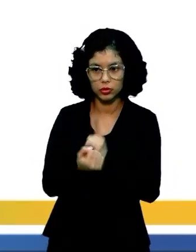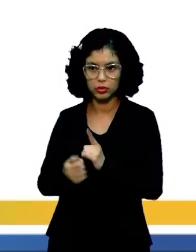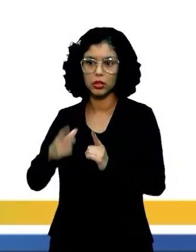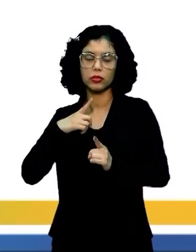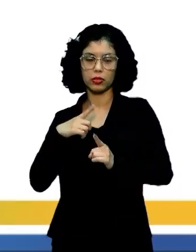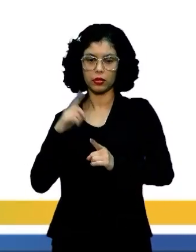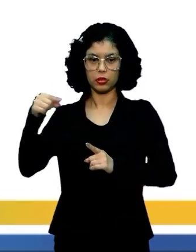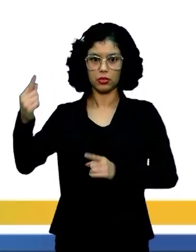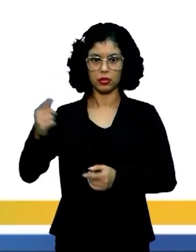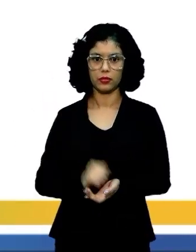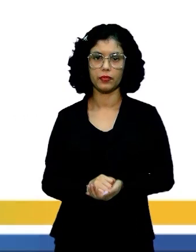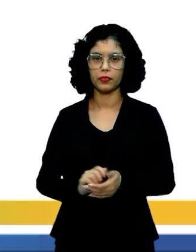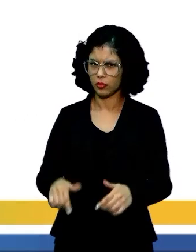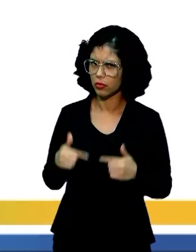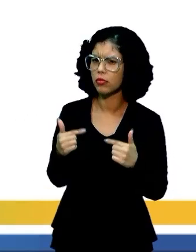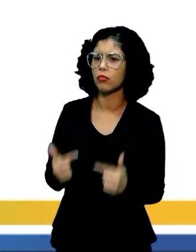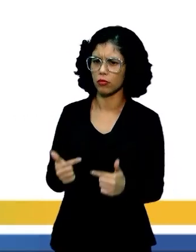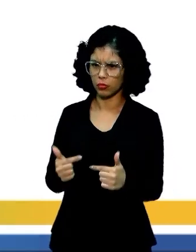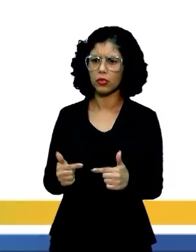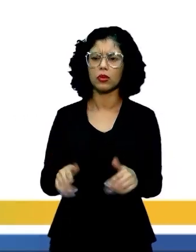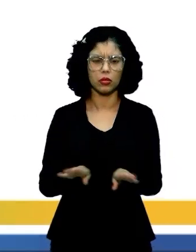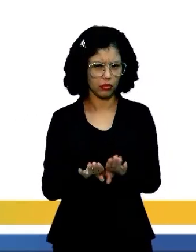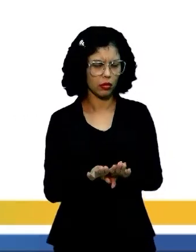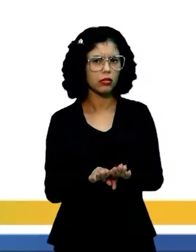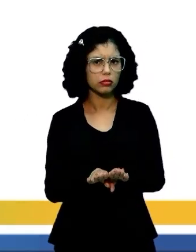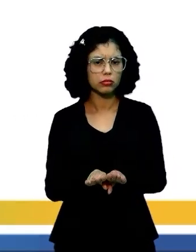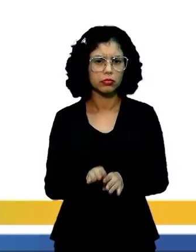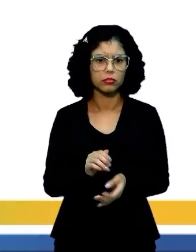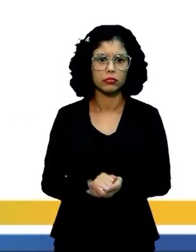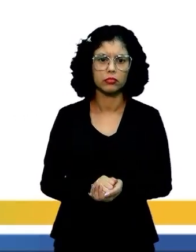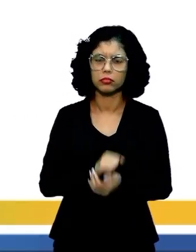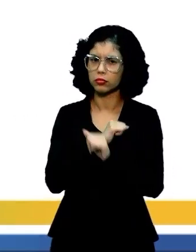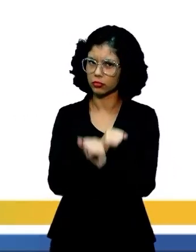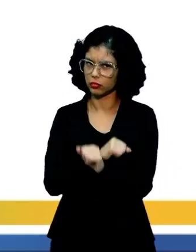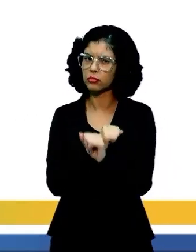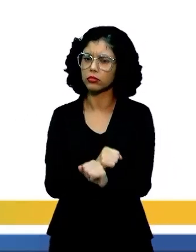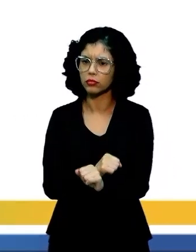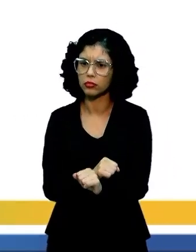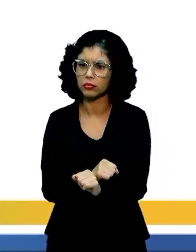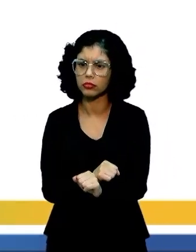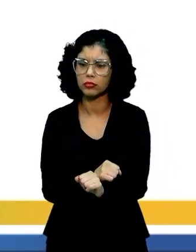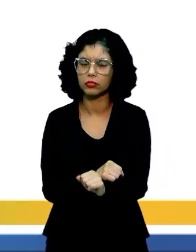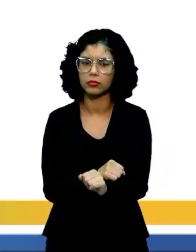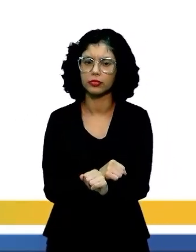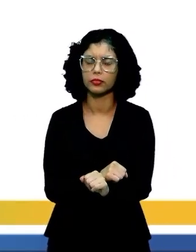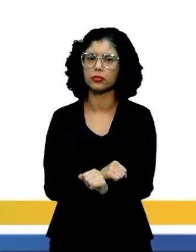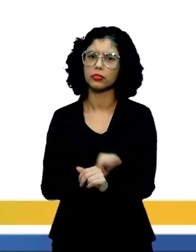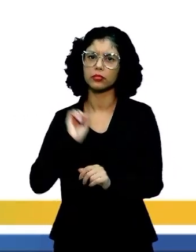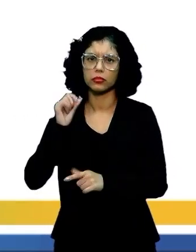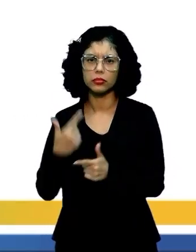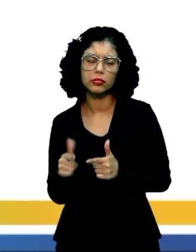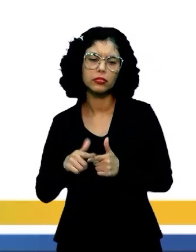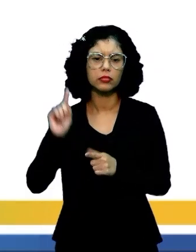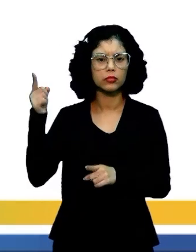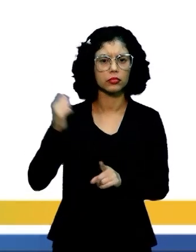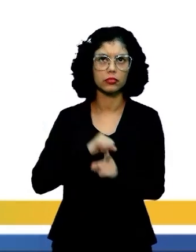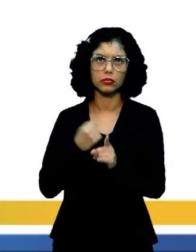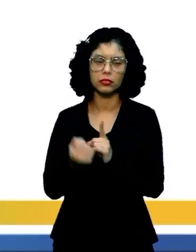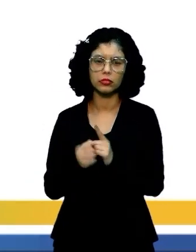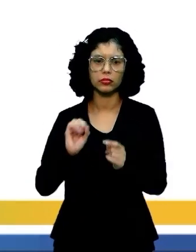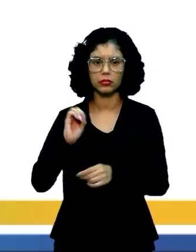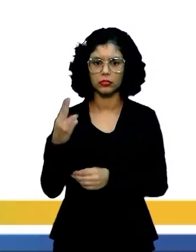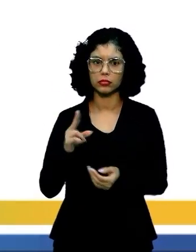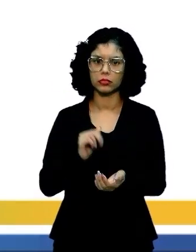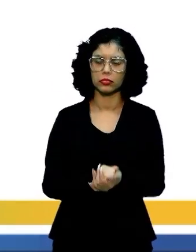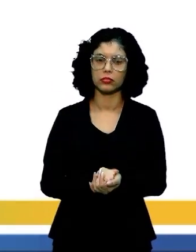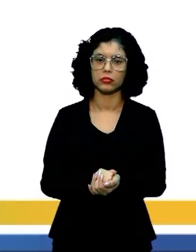tenho ali. Defesa, eu estou defendendo a escravidão, eu estou defendendo ali aquela situação social, ou eu